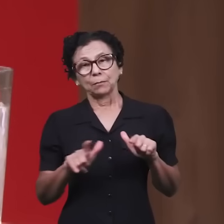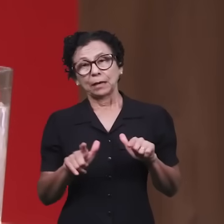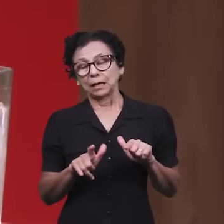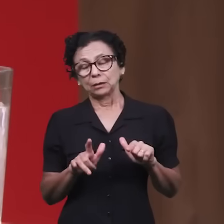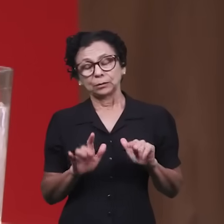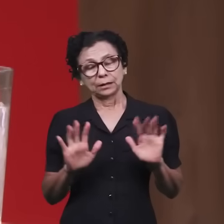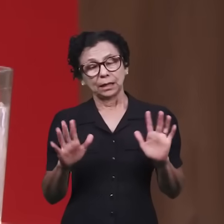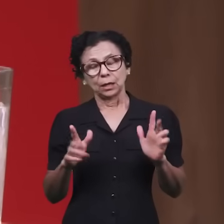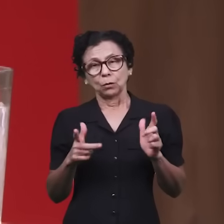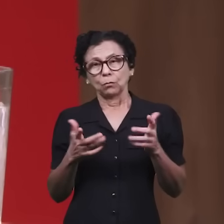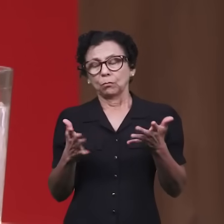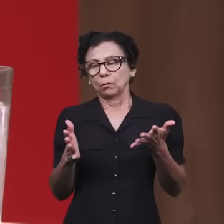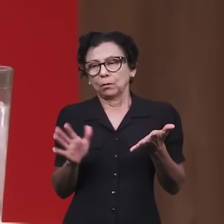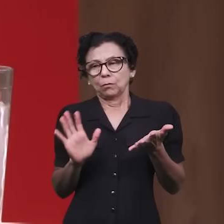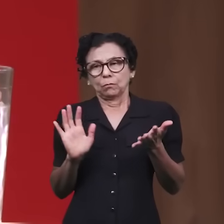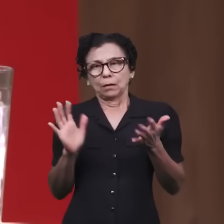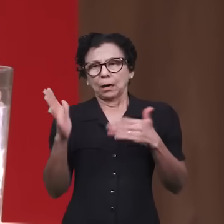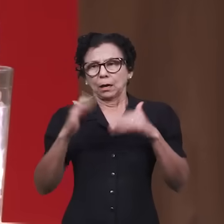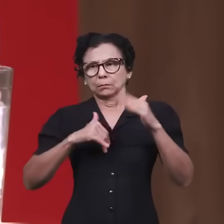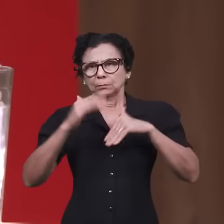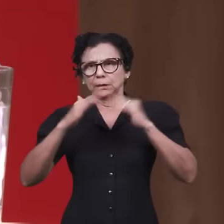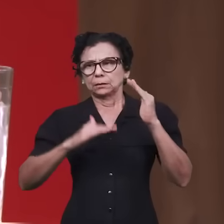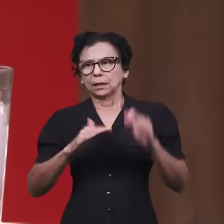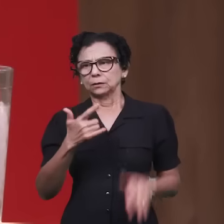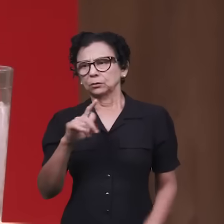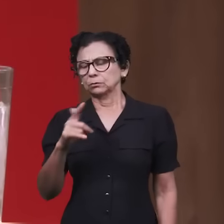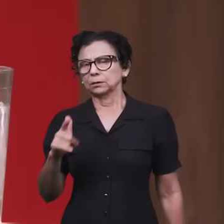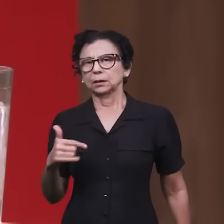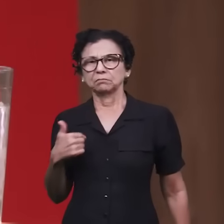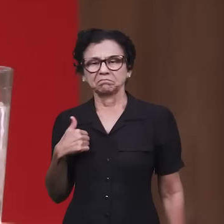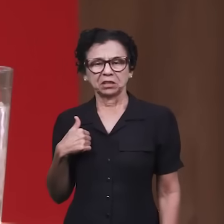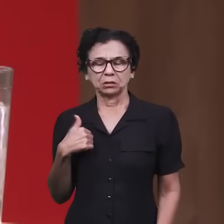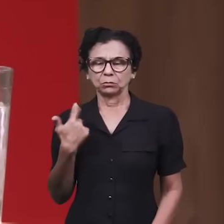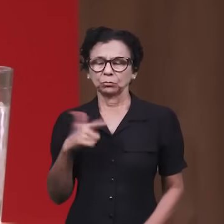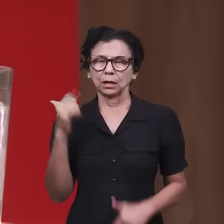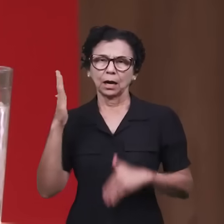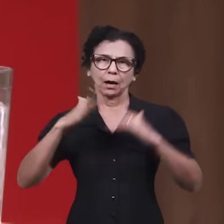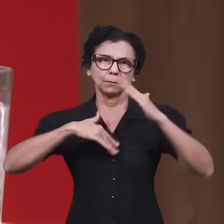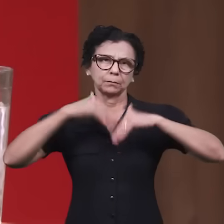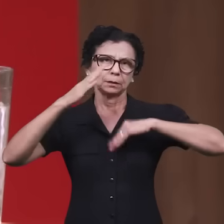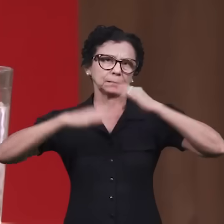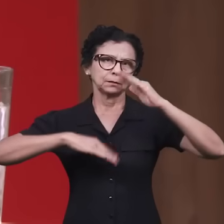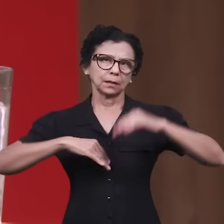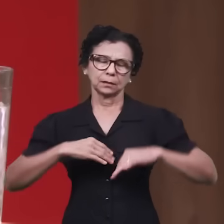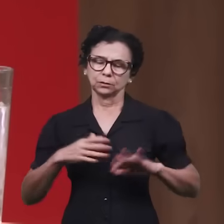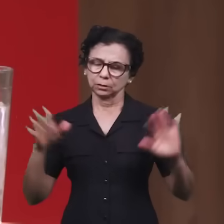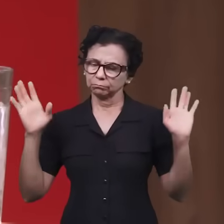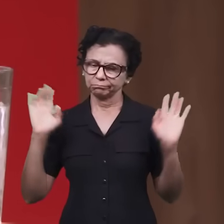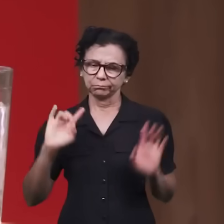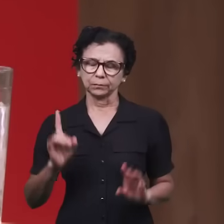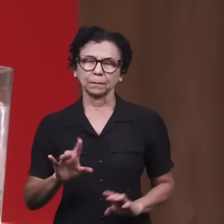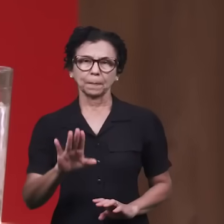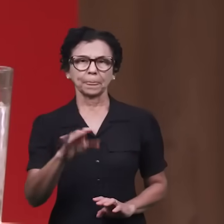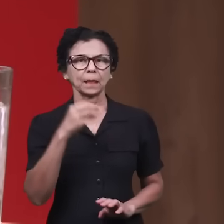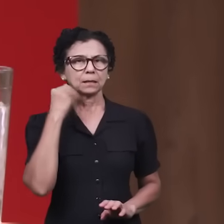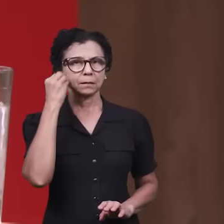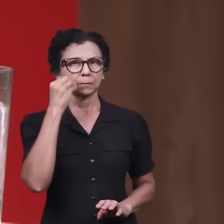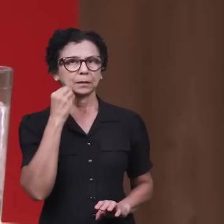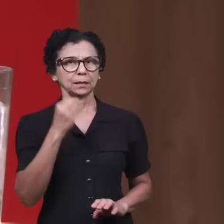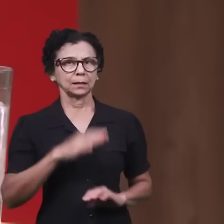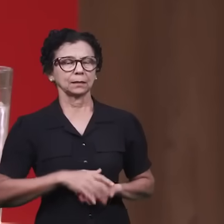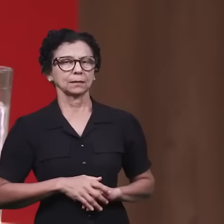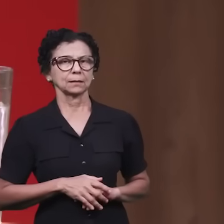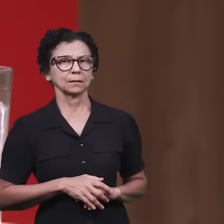não domino. Assim, se fosse me colocar para fazer um trabalho desse, eu não teria condição de fazer. Vou contar